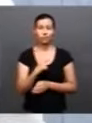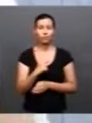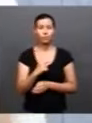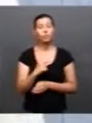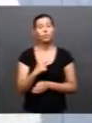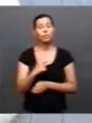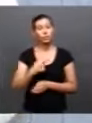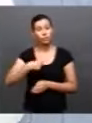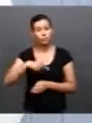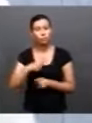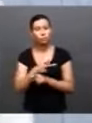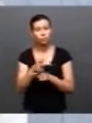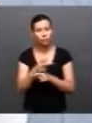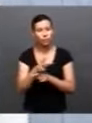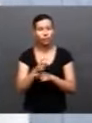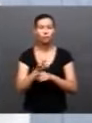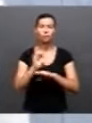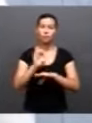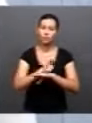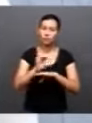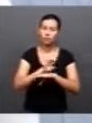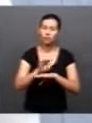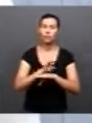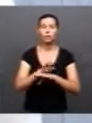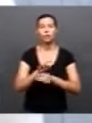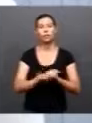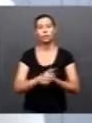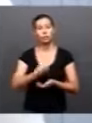esses estagiários, vamos buscar esses jornalistas,